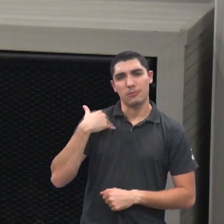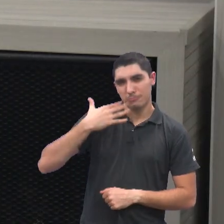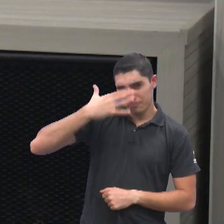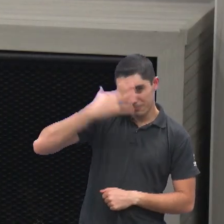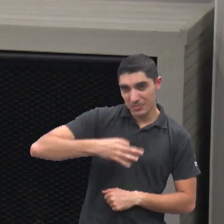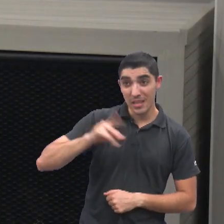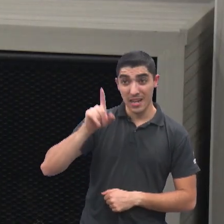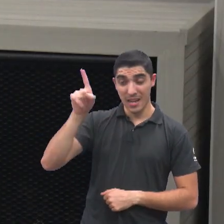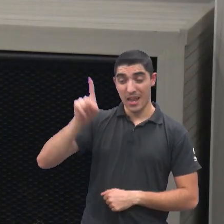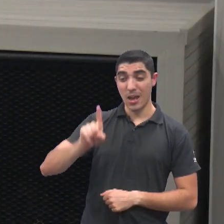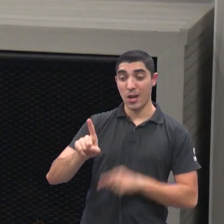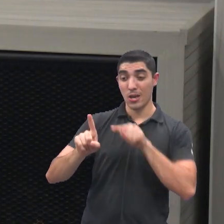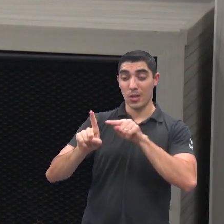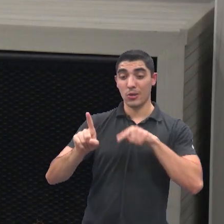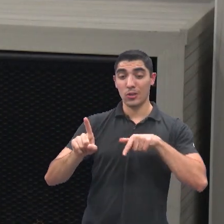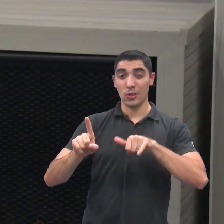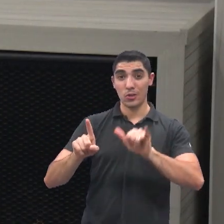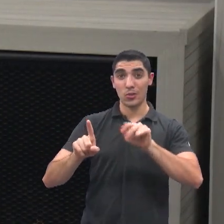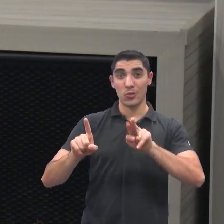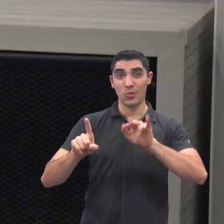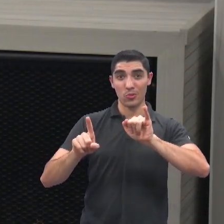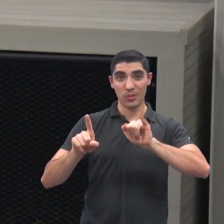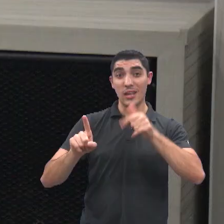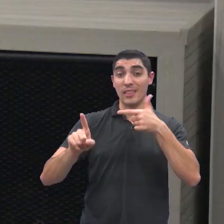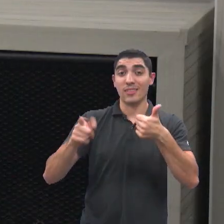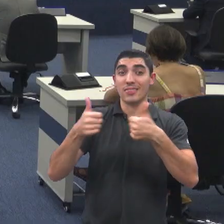Yuri Alberto está nos acompanhando aqui, senhor presidente.